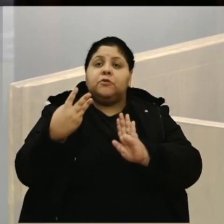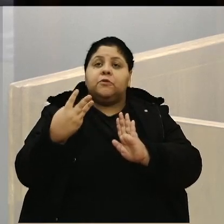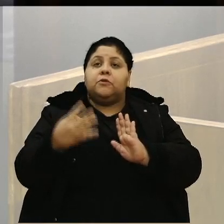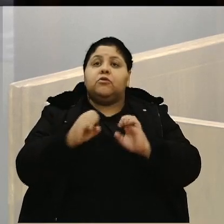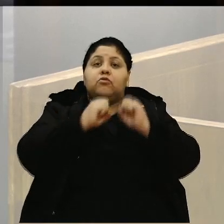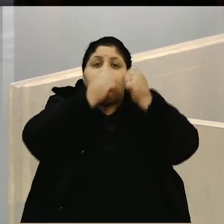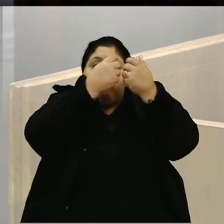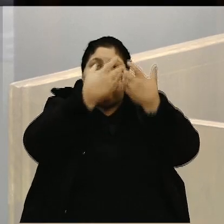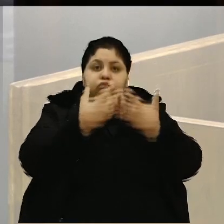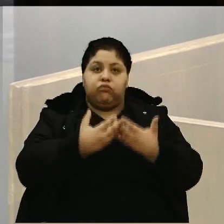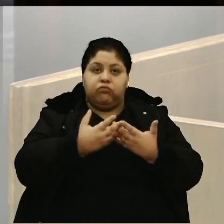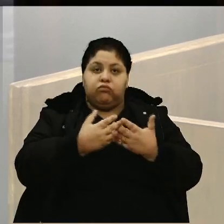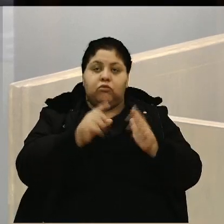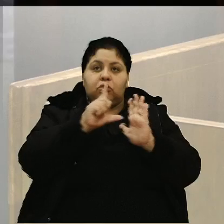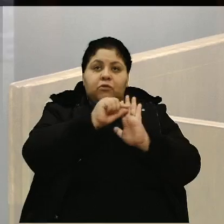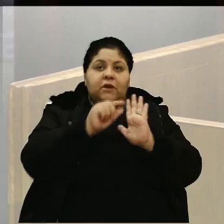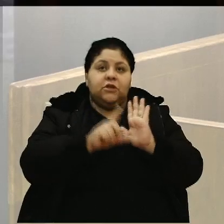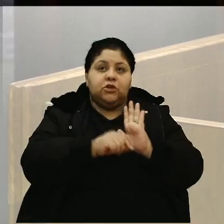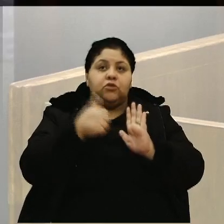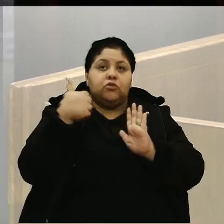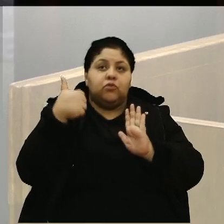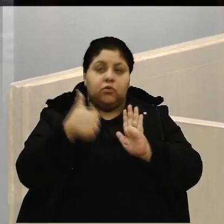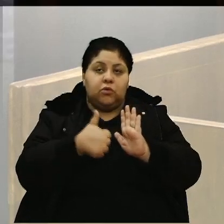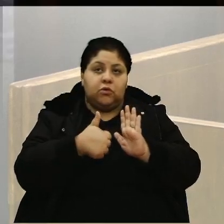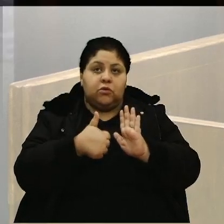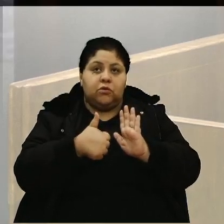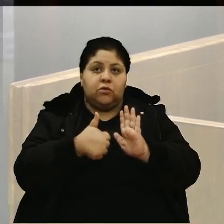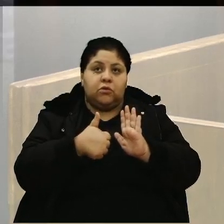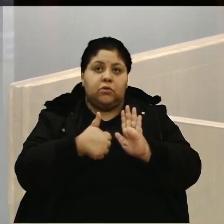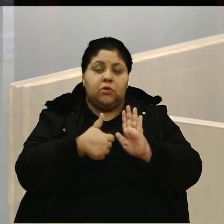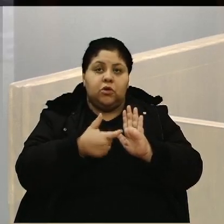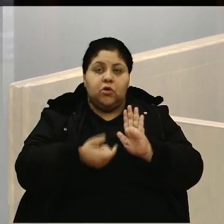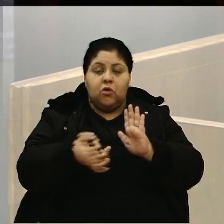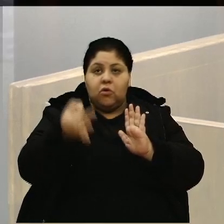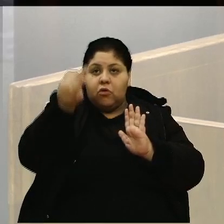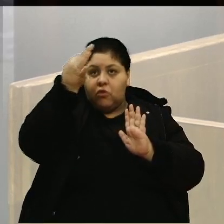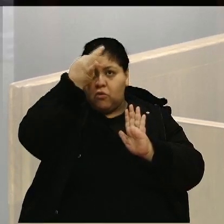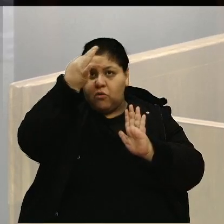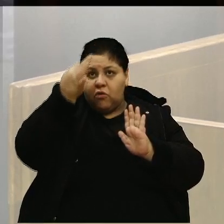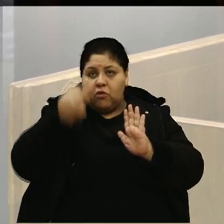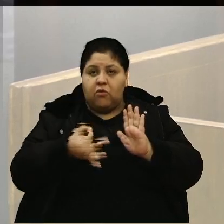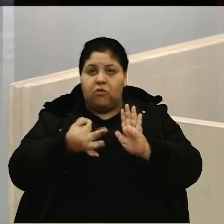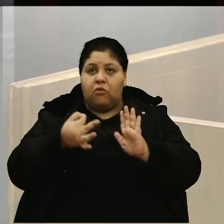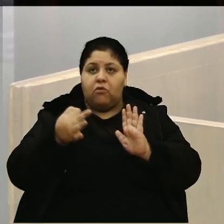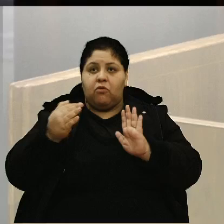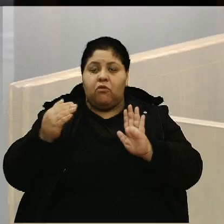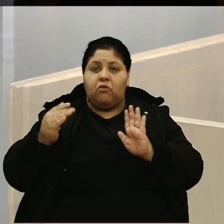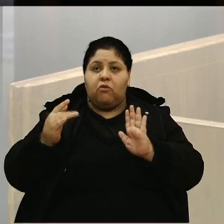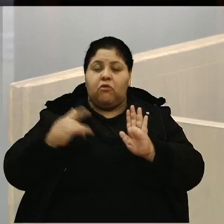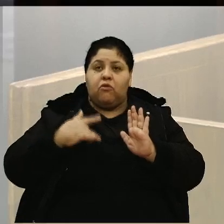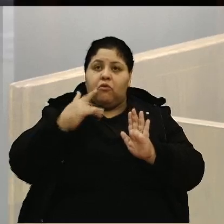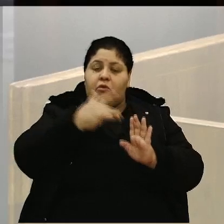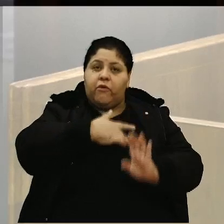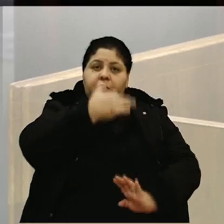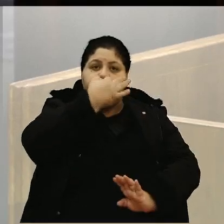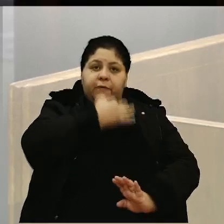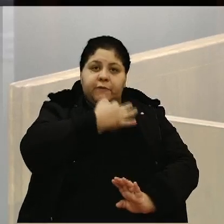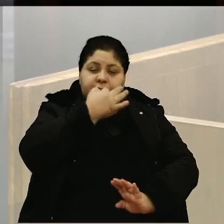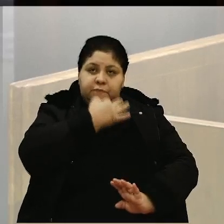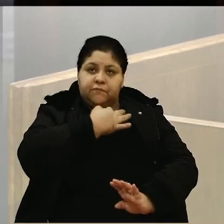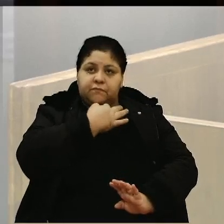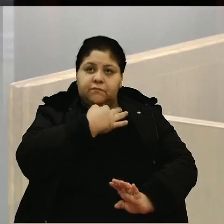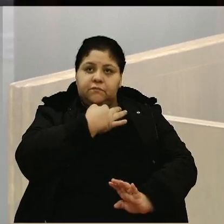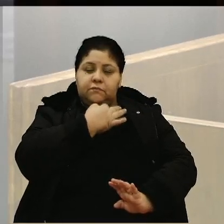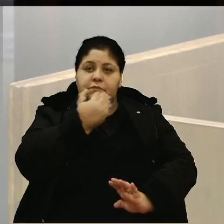a resolução no artigo 1? Tomar conhecimento do pleito da Secretaria Municipal de Caxias do Sul, da Saúde,